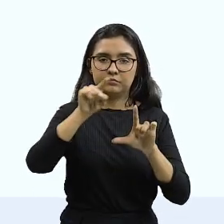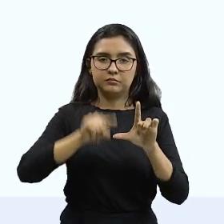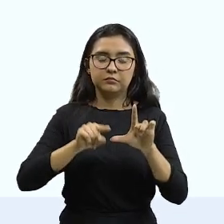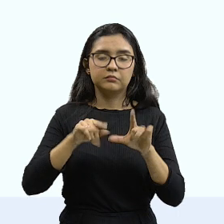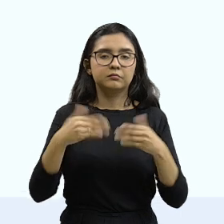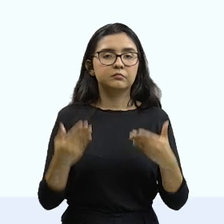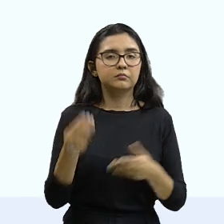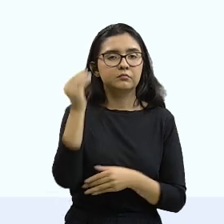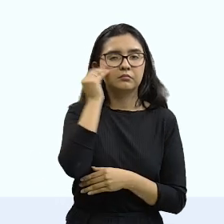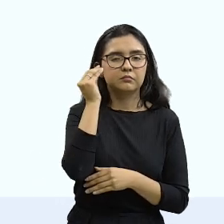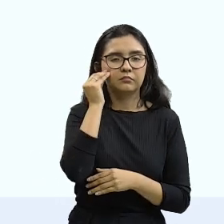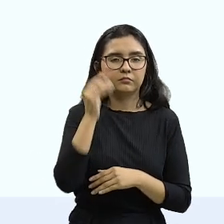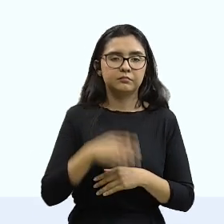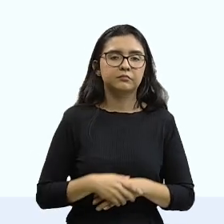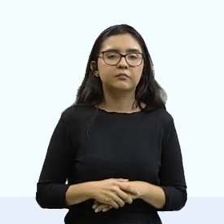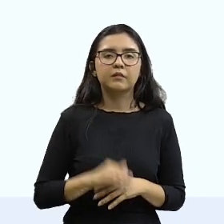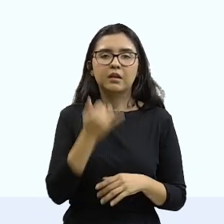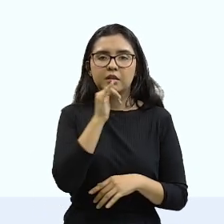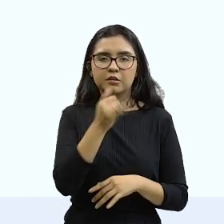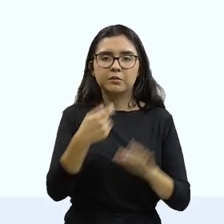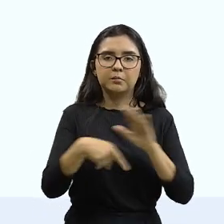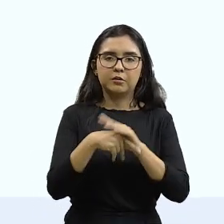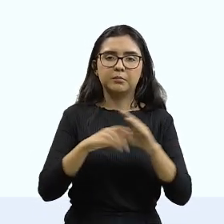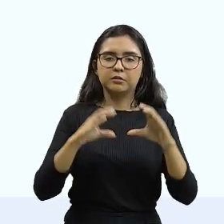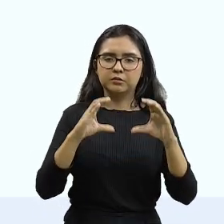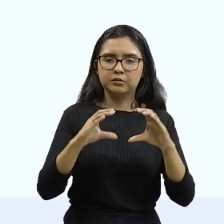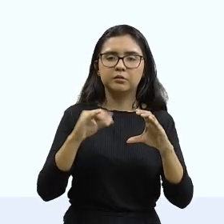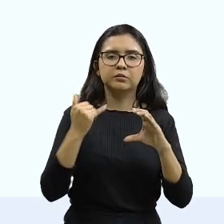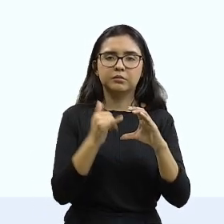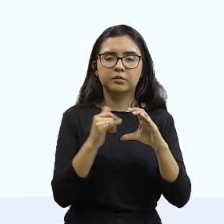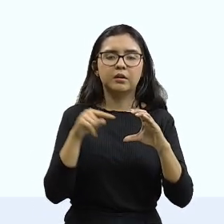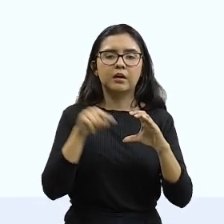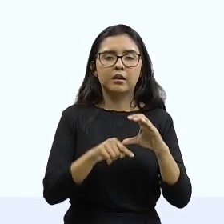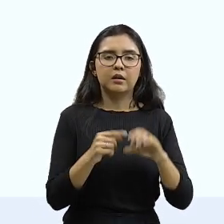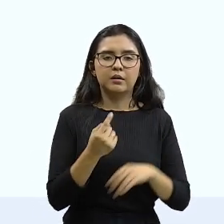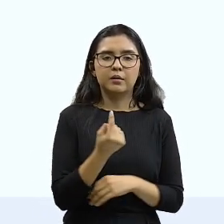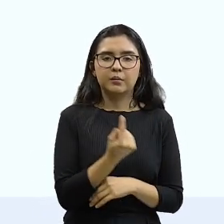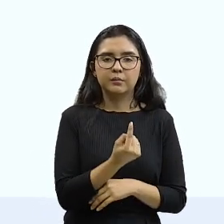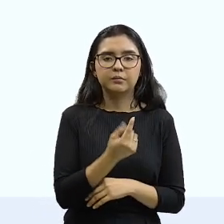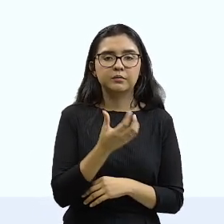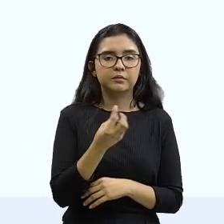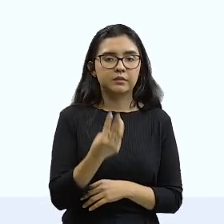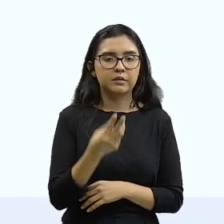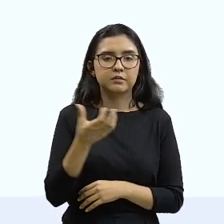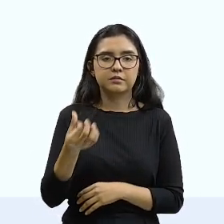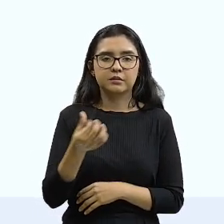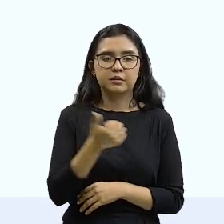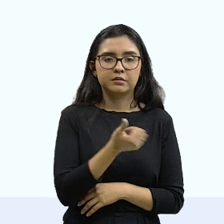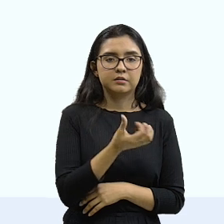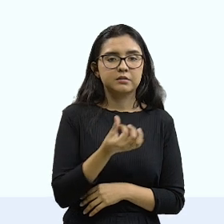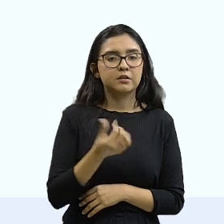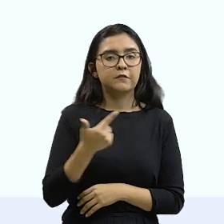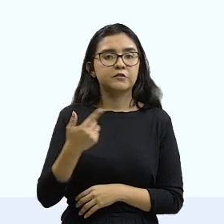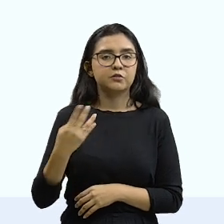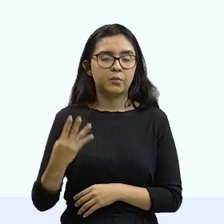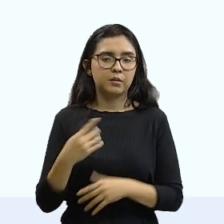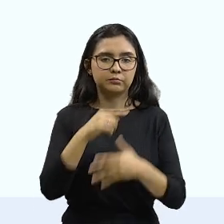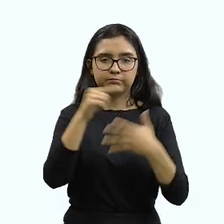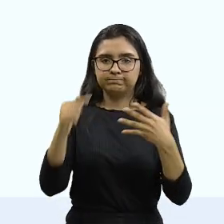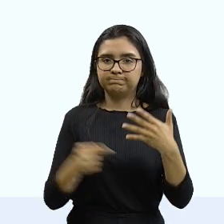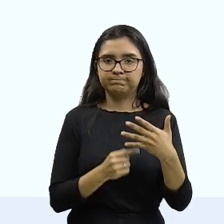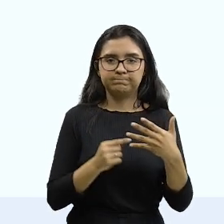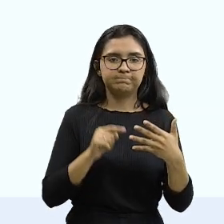que a resistência desse resistor é 1, 3, 6, 16 ou 24